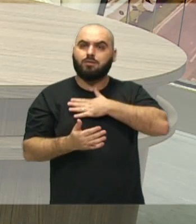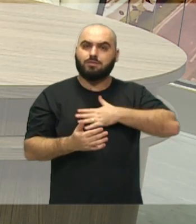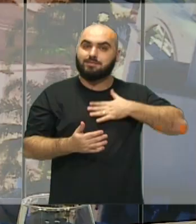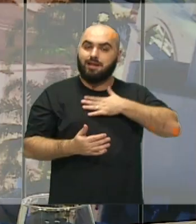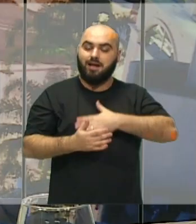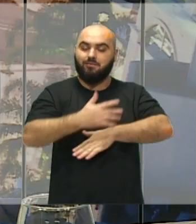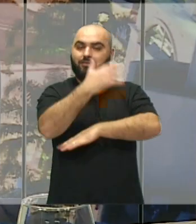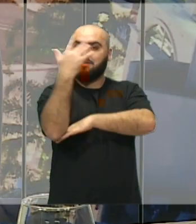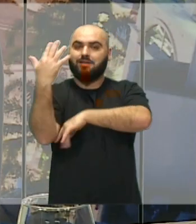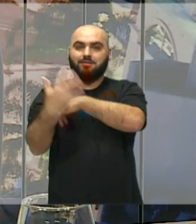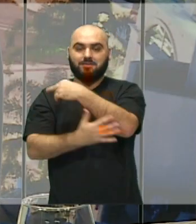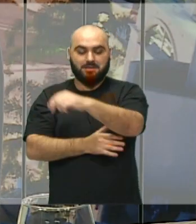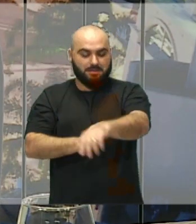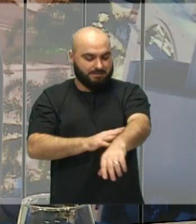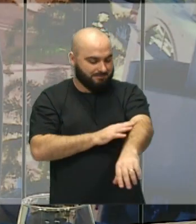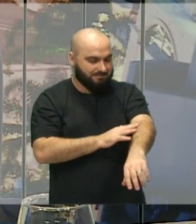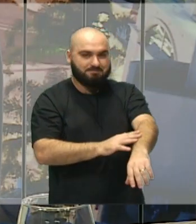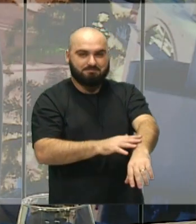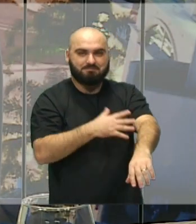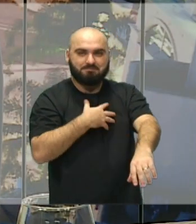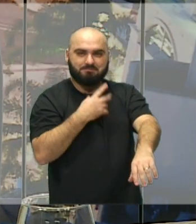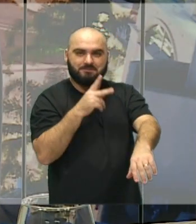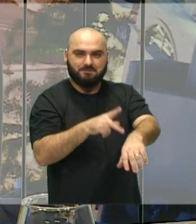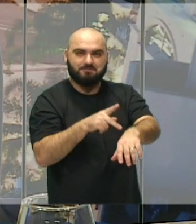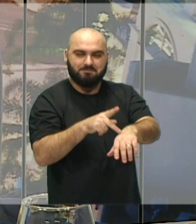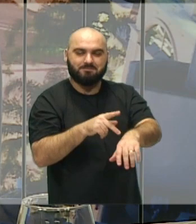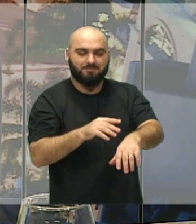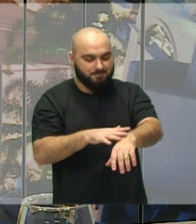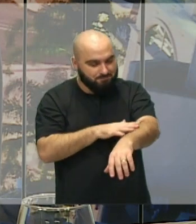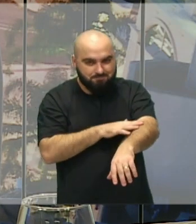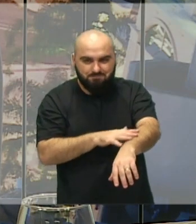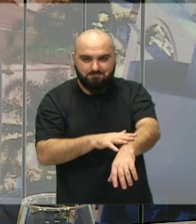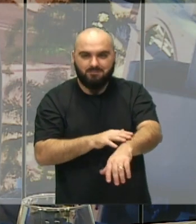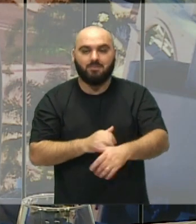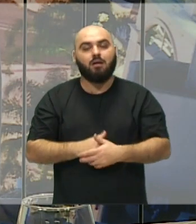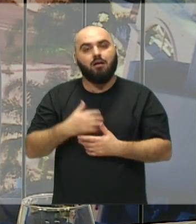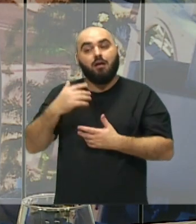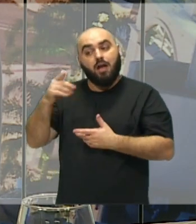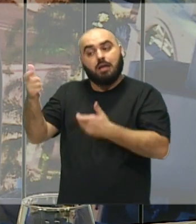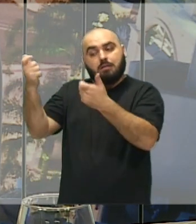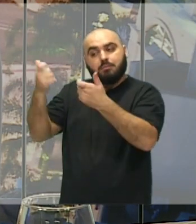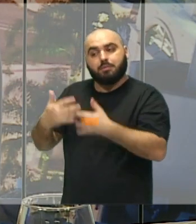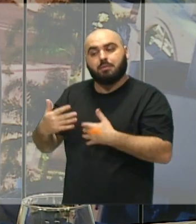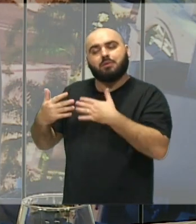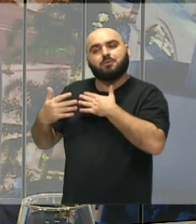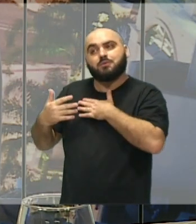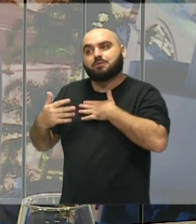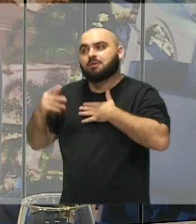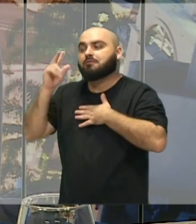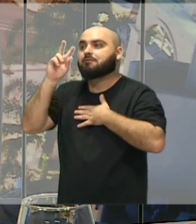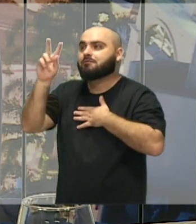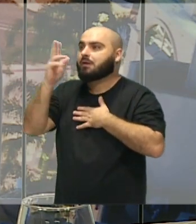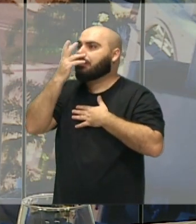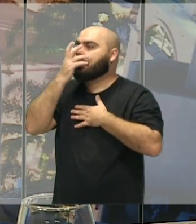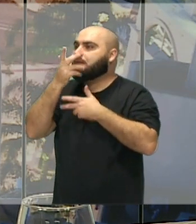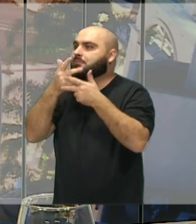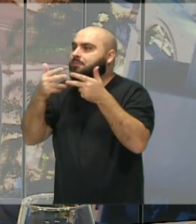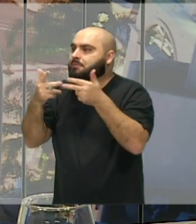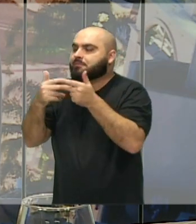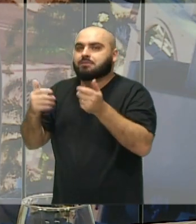arrepiada quando eu vejo, porque é uma história muito bonita. Ele falou, eu gostava de estar lá, eu gostava de ver os animais, e